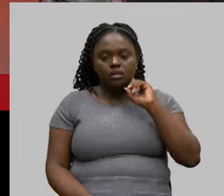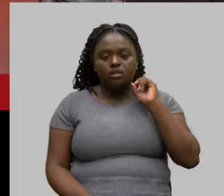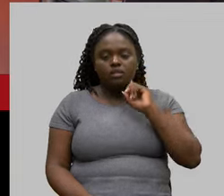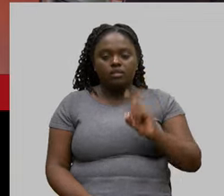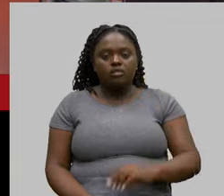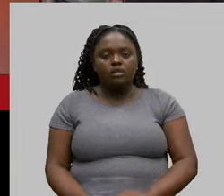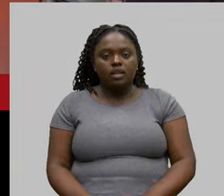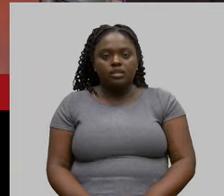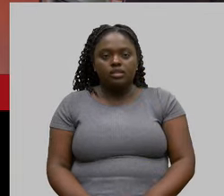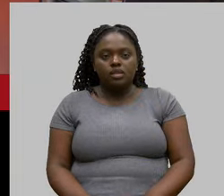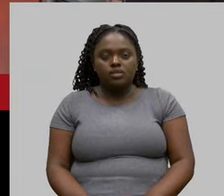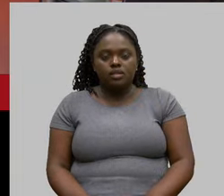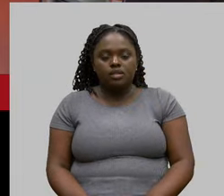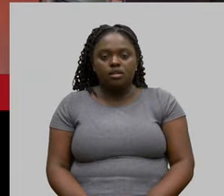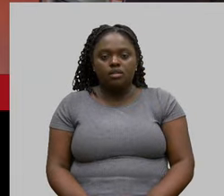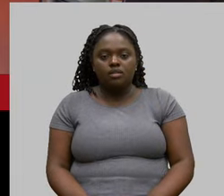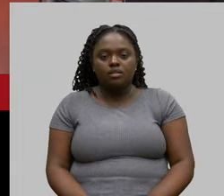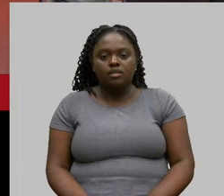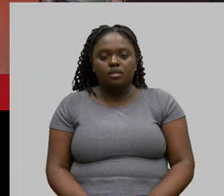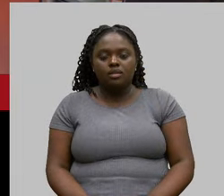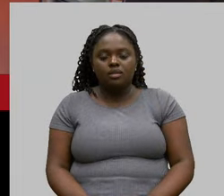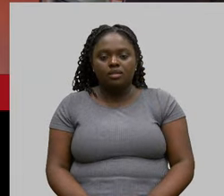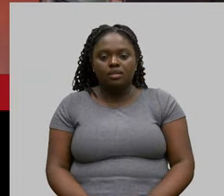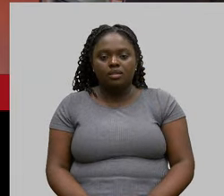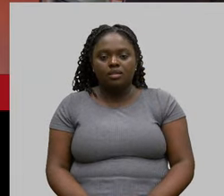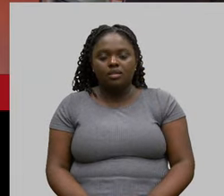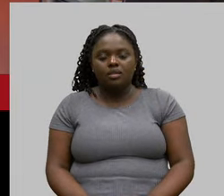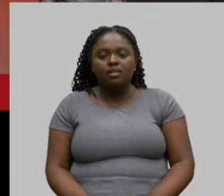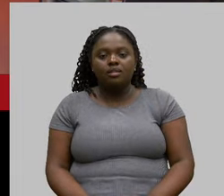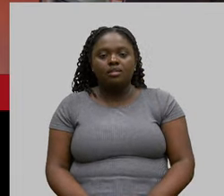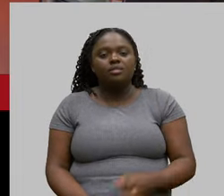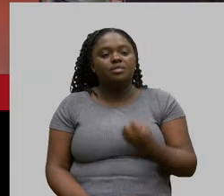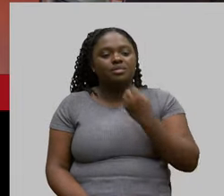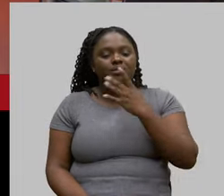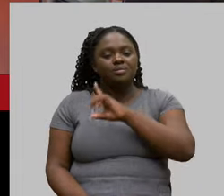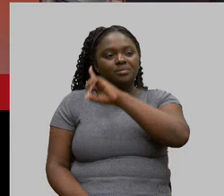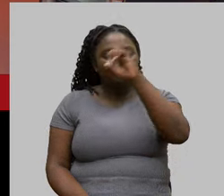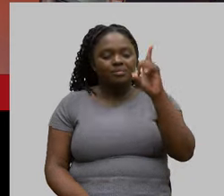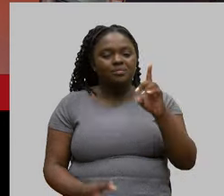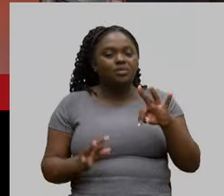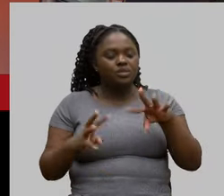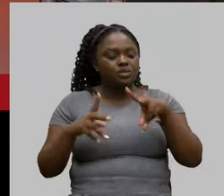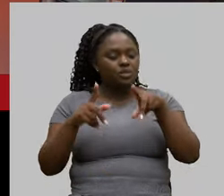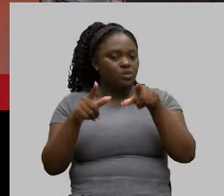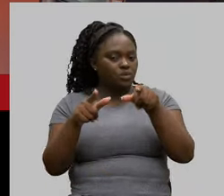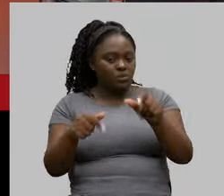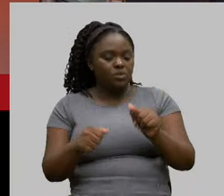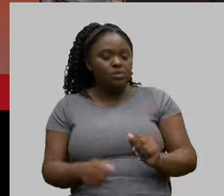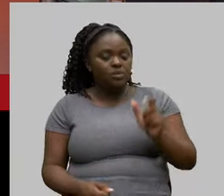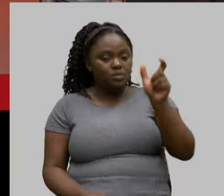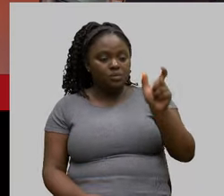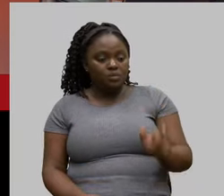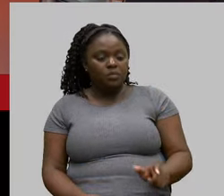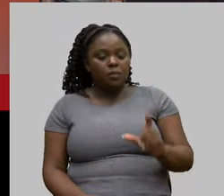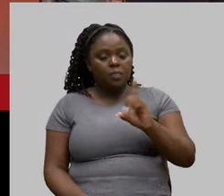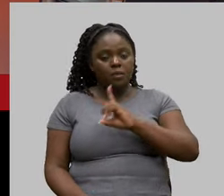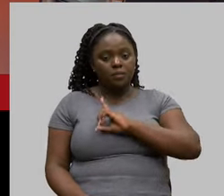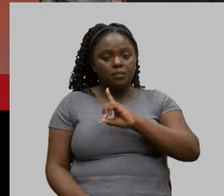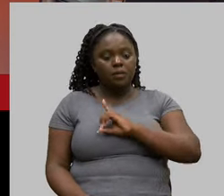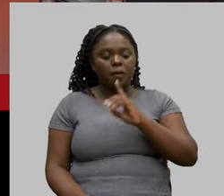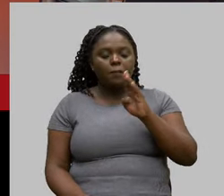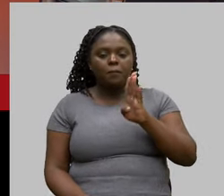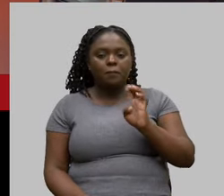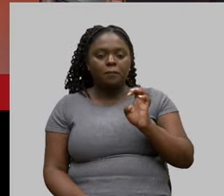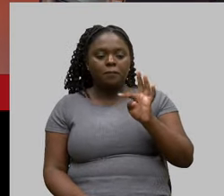MG eh Primeiramente Bom dia a todos aqueles que estão presentes que estão nos vendo aí na pessoa do deputado Betão quero cumprimentar